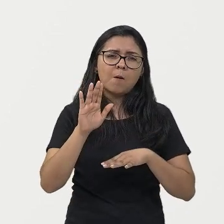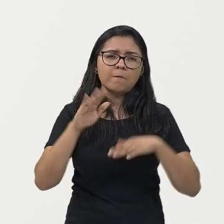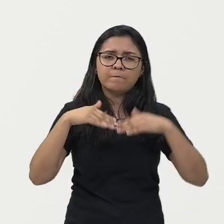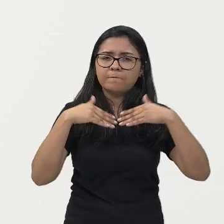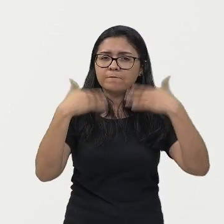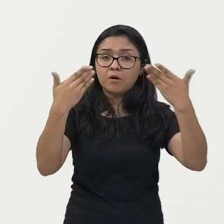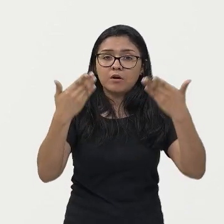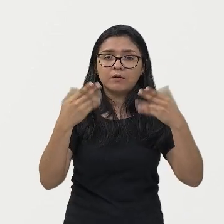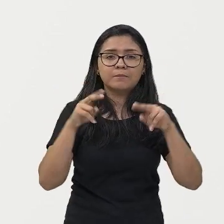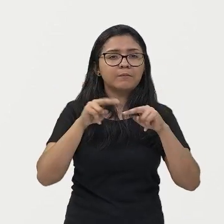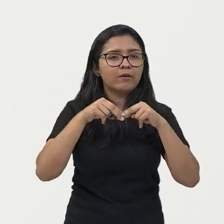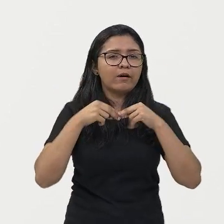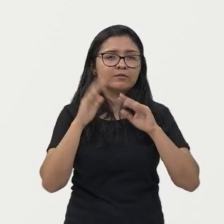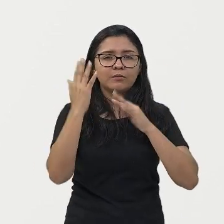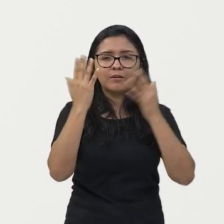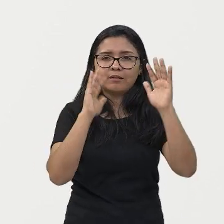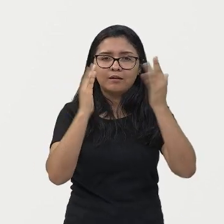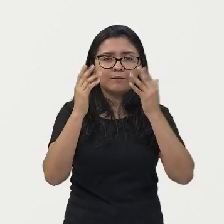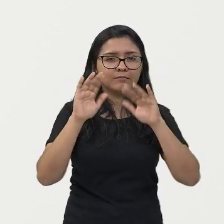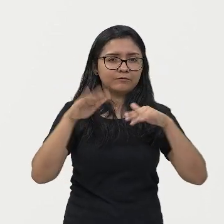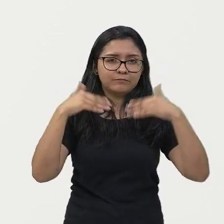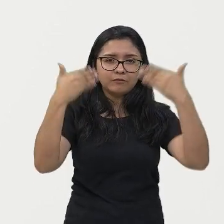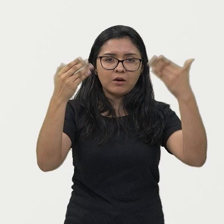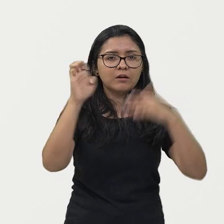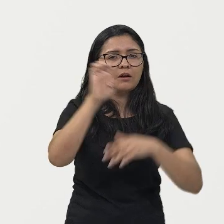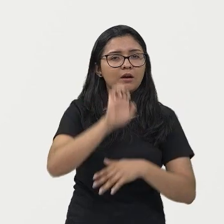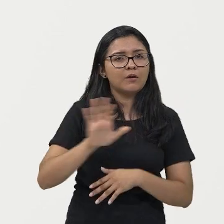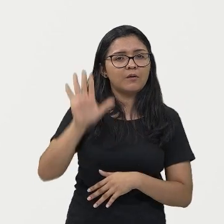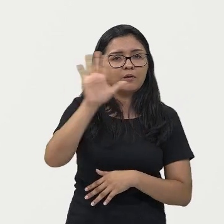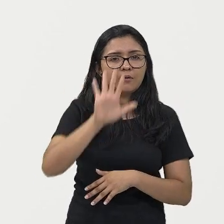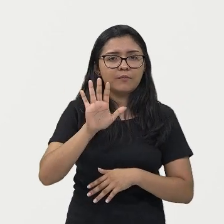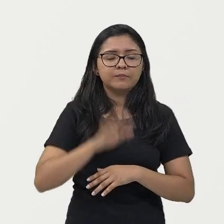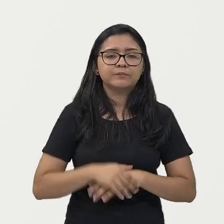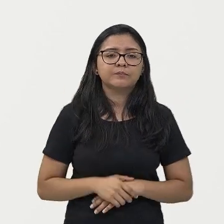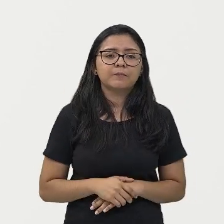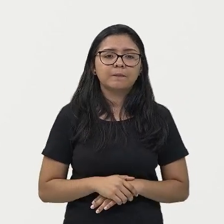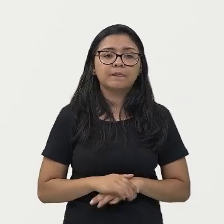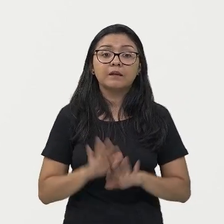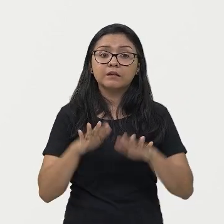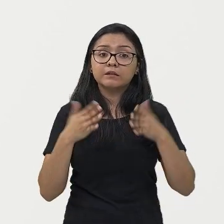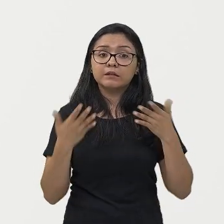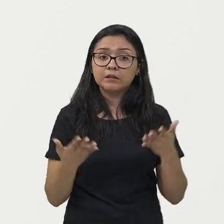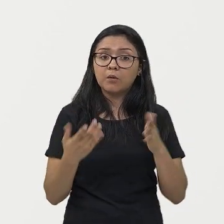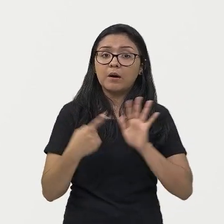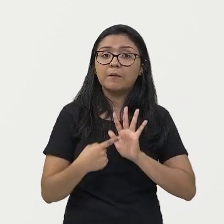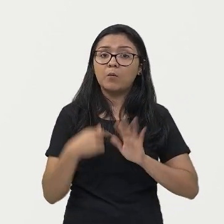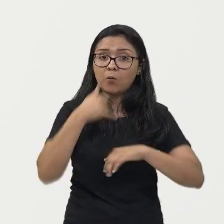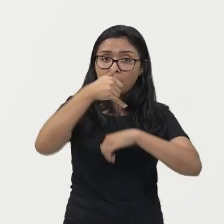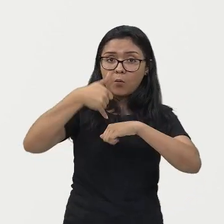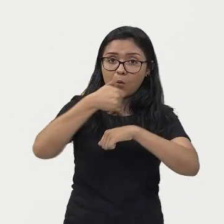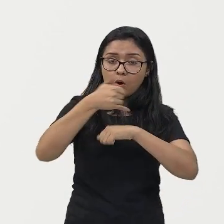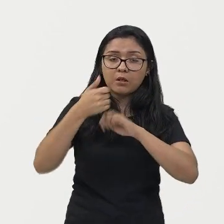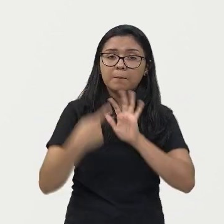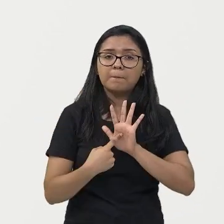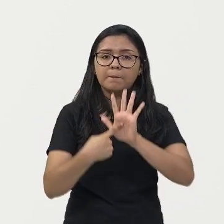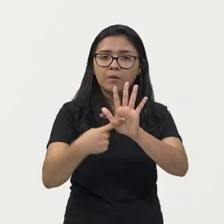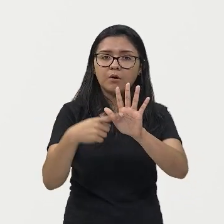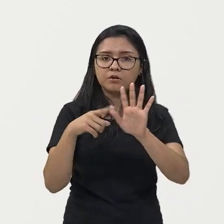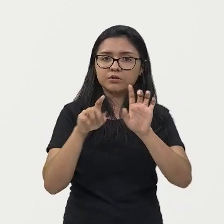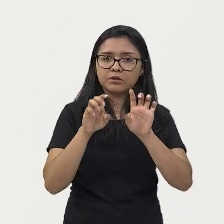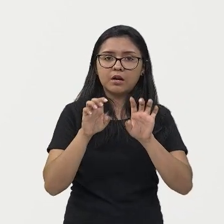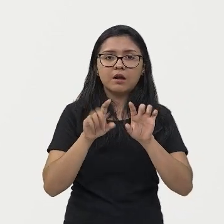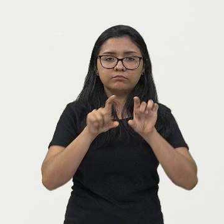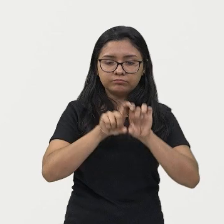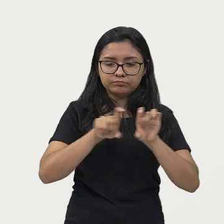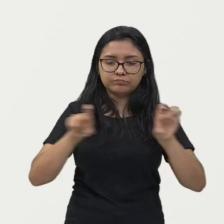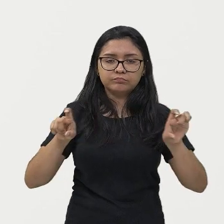causa do clima. Então, apresenta a seguinte fórmula estrutural. Então, temos aqui a